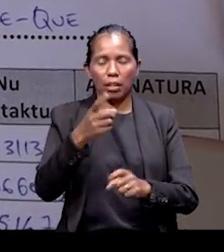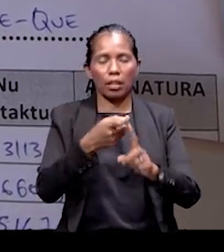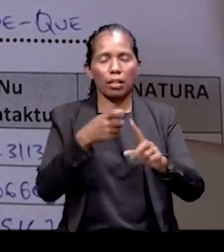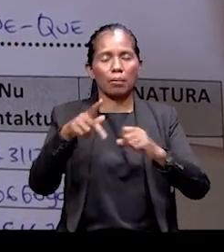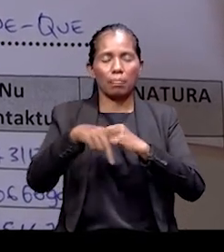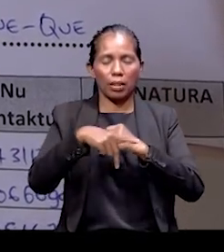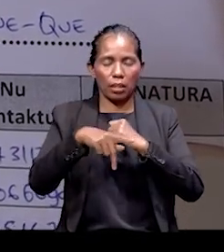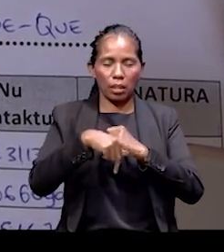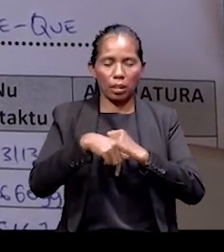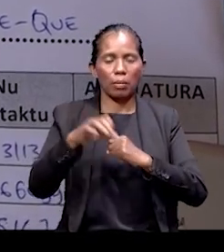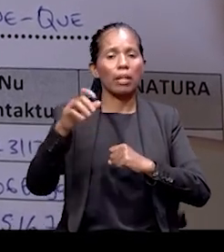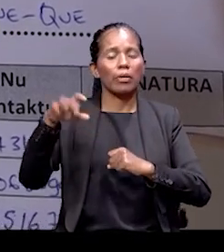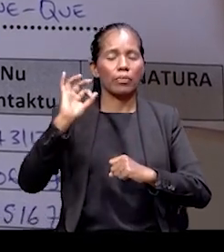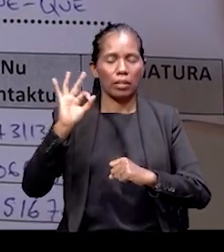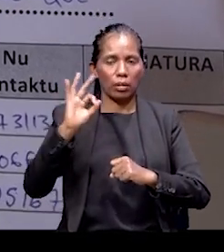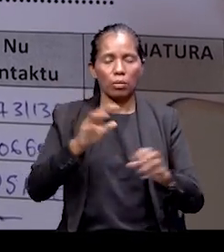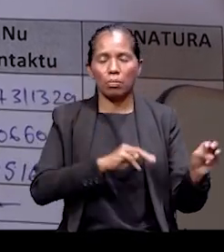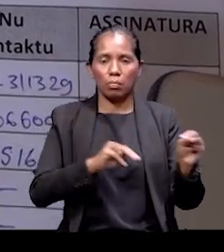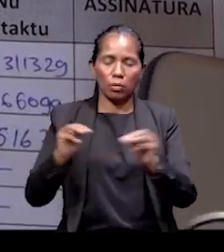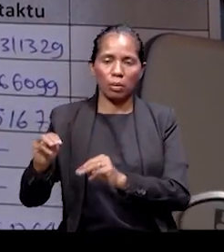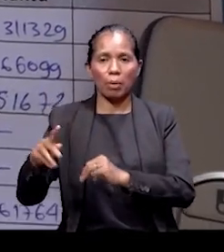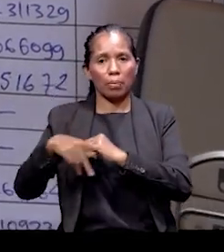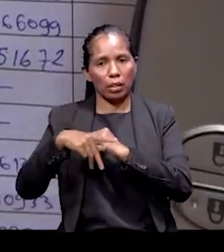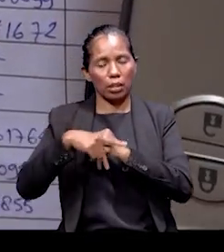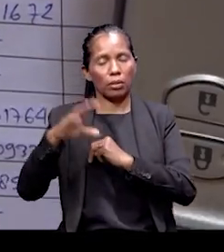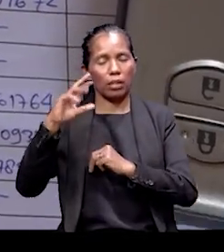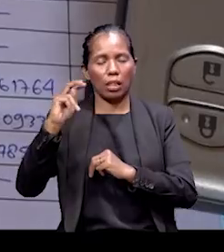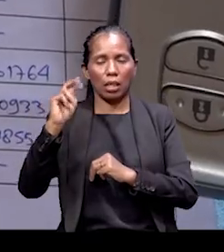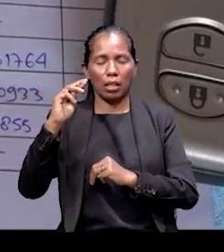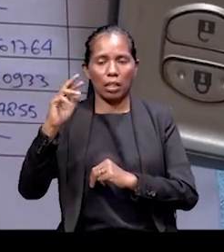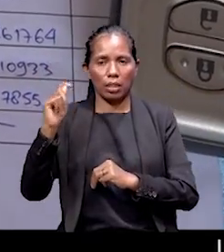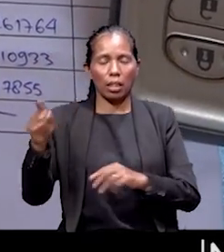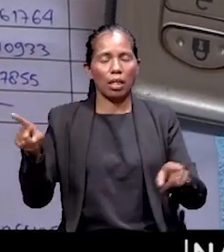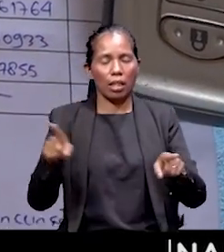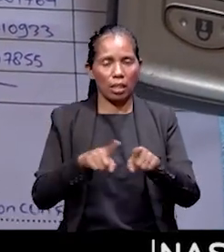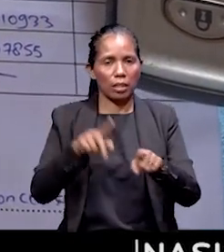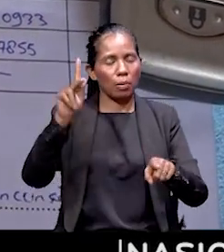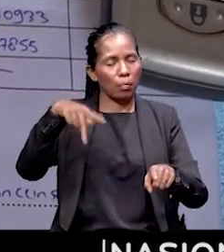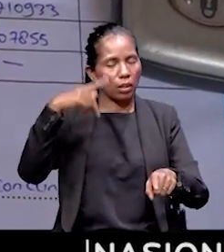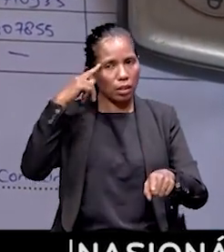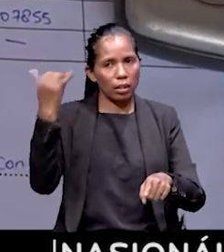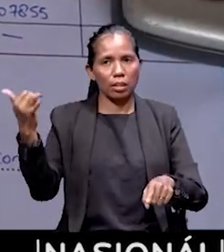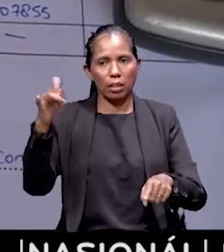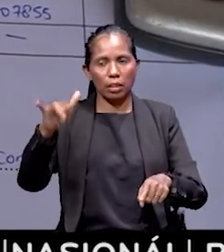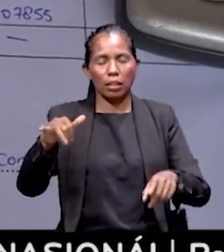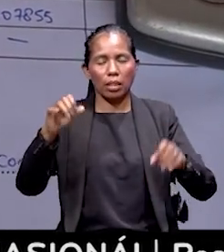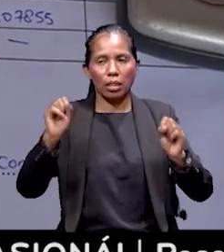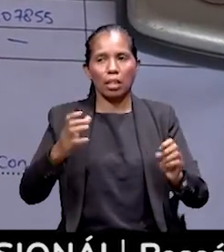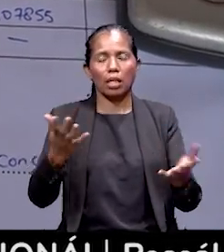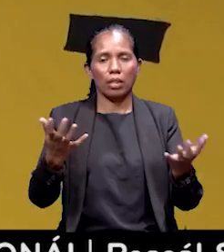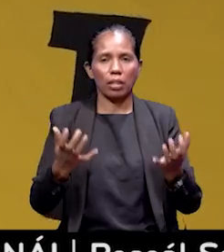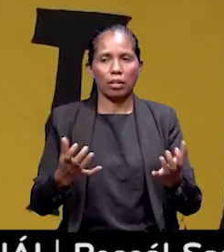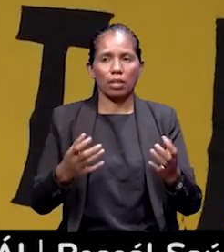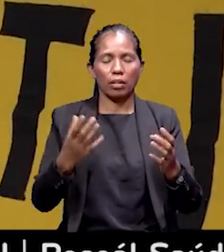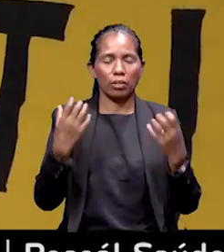Fretilin suku Waitame, hodi afiliaba Partido CNRT ne, hanesan manipulação política, tamadei sirania ambição atu alcança